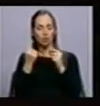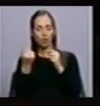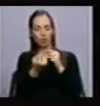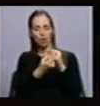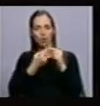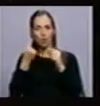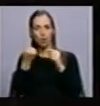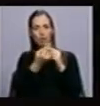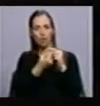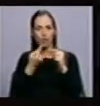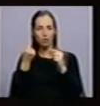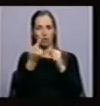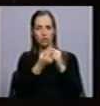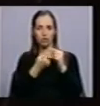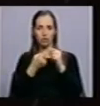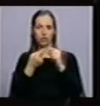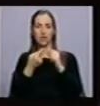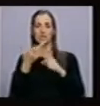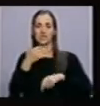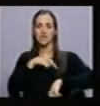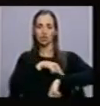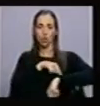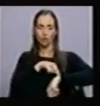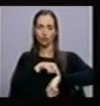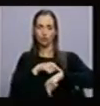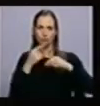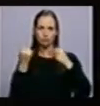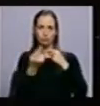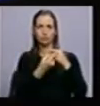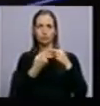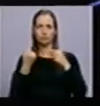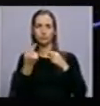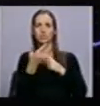cada cerca de 7 horas. Portanto, roda sobre si próprio a cada 7 horas.